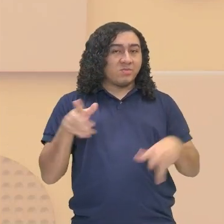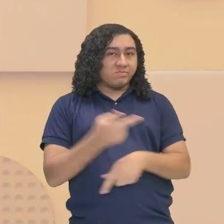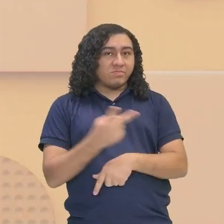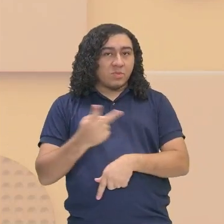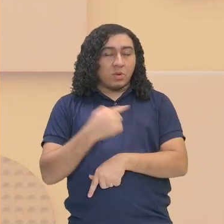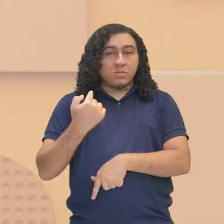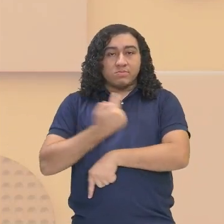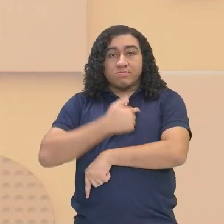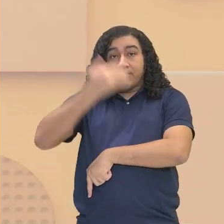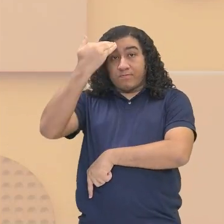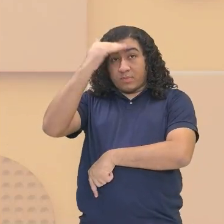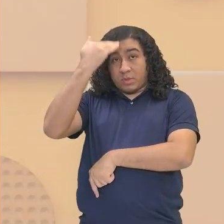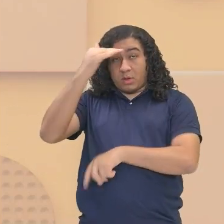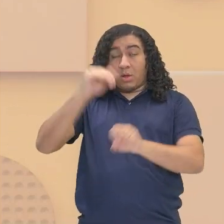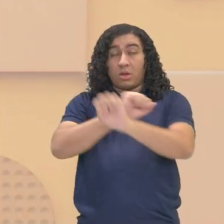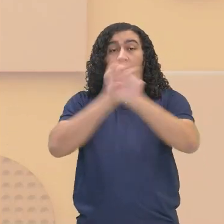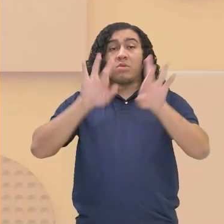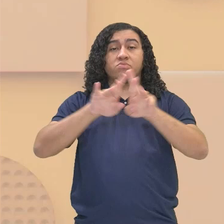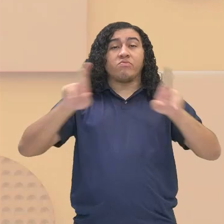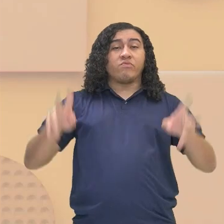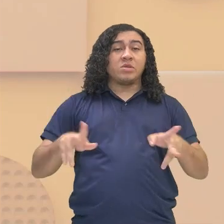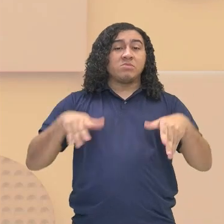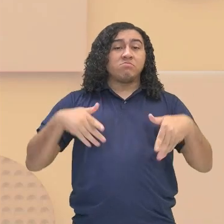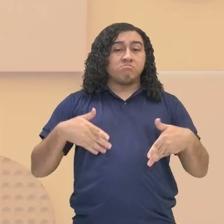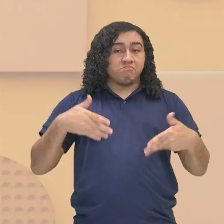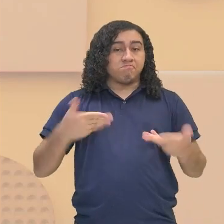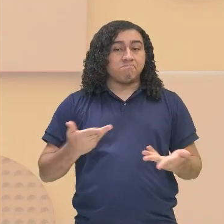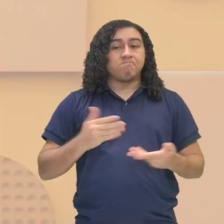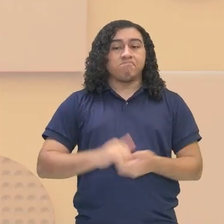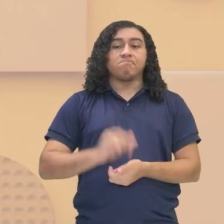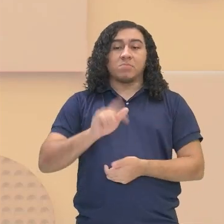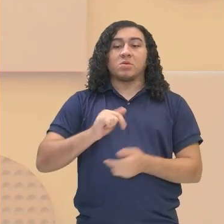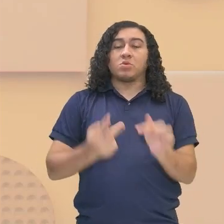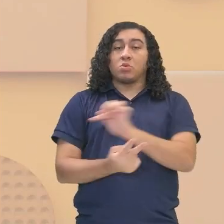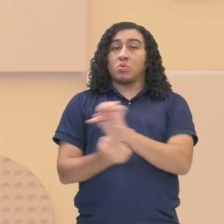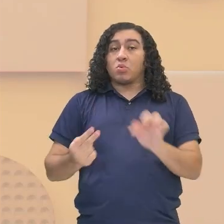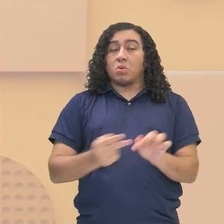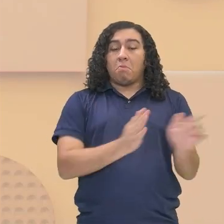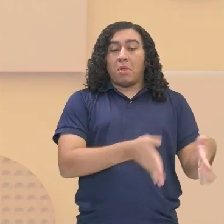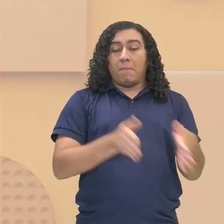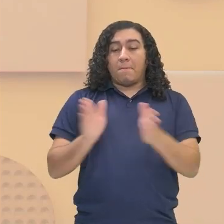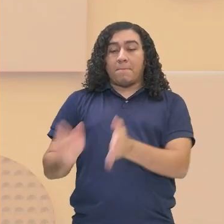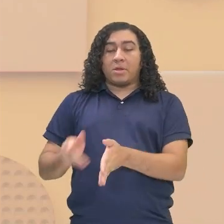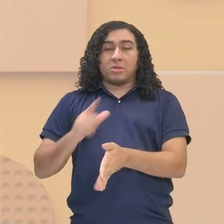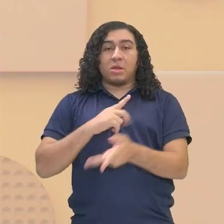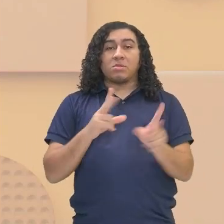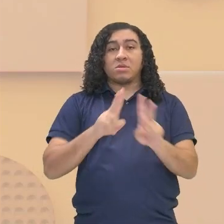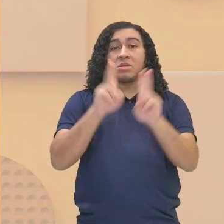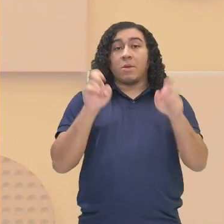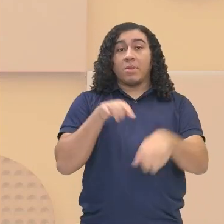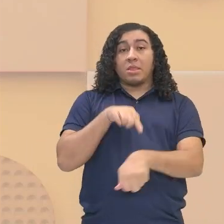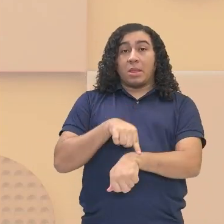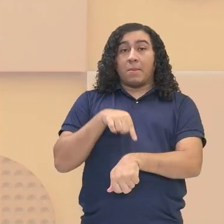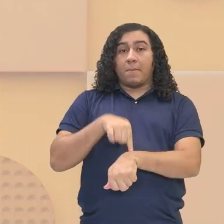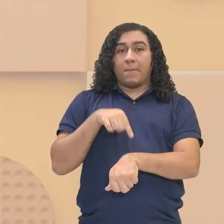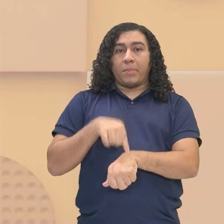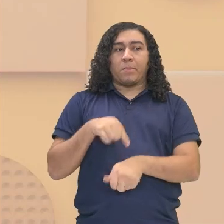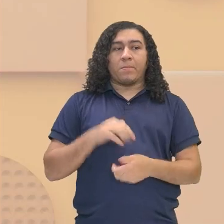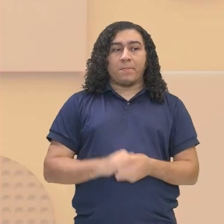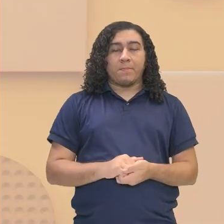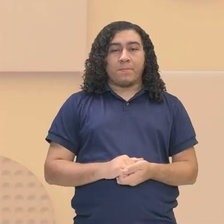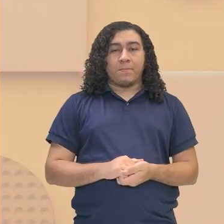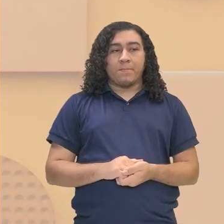gente saber, então, diferenciar, né, essas duas etapas, então, que falam sobre o tempo. Então, olha